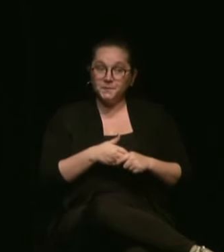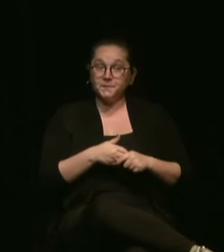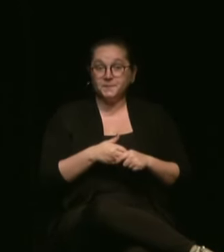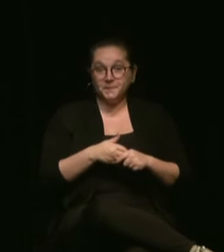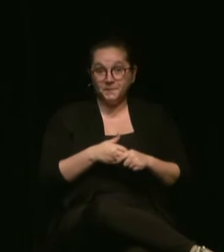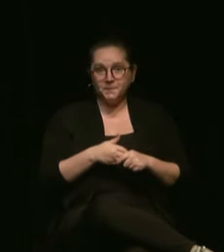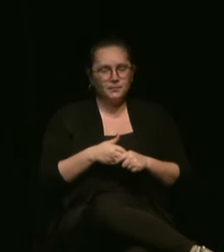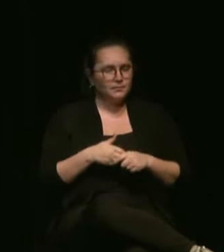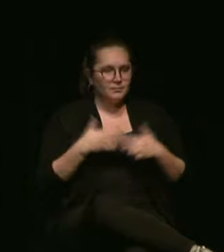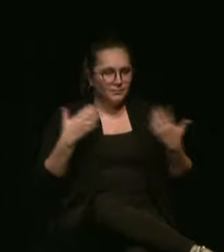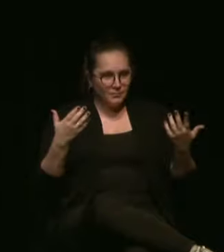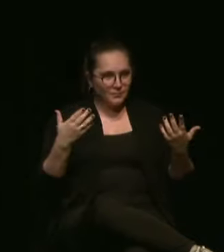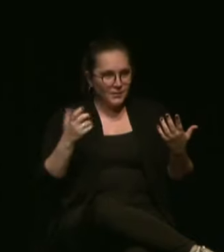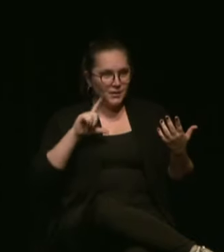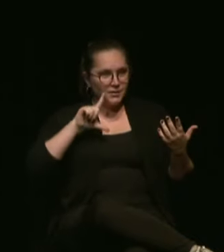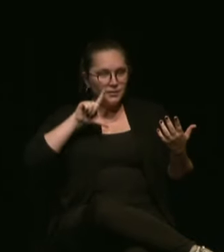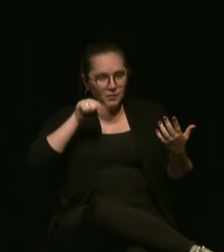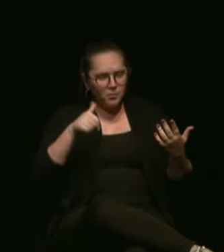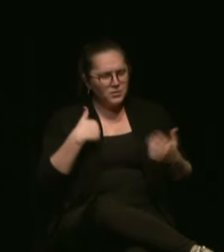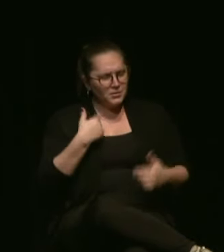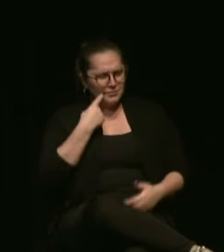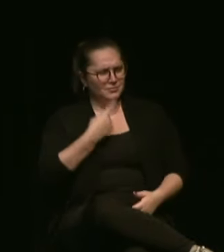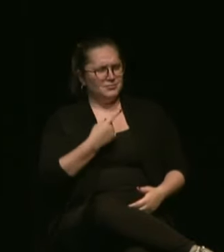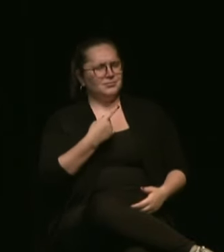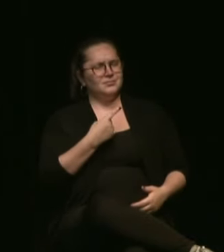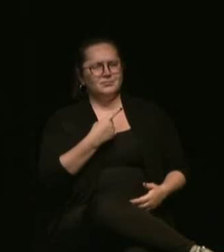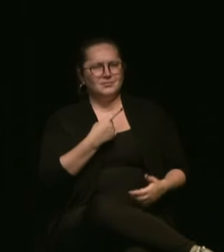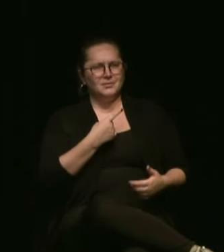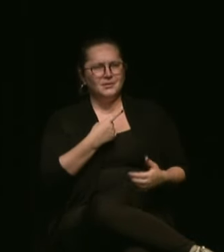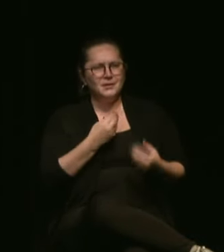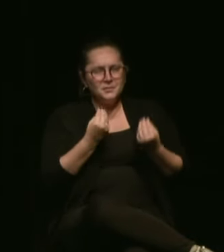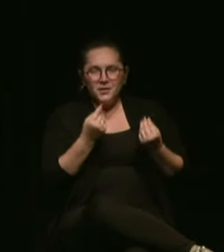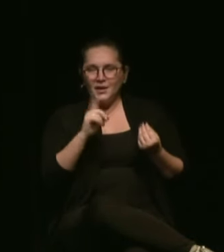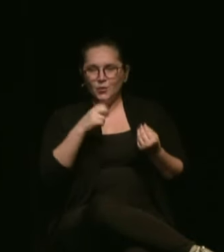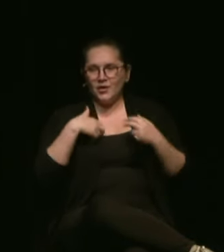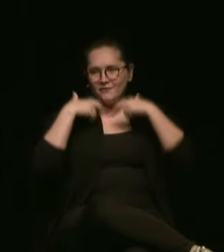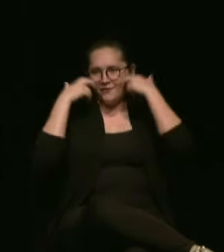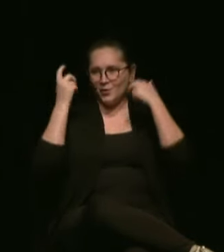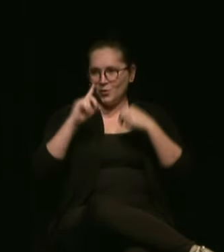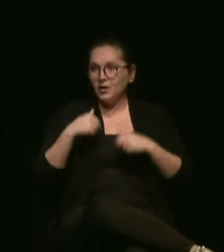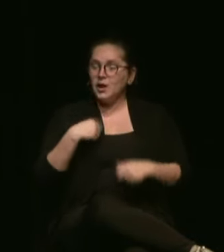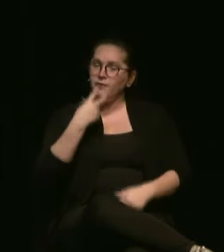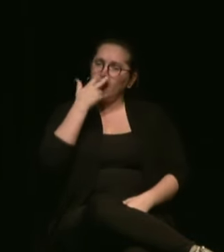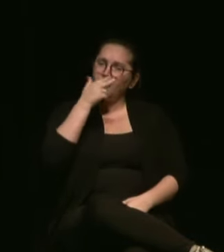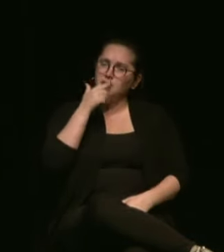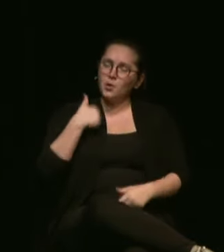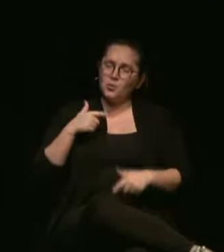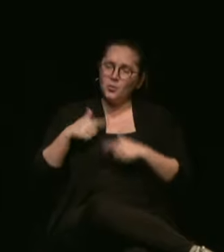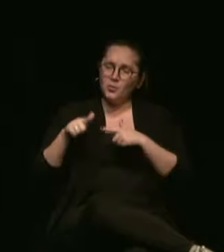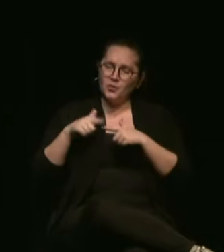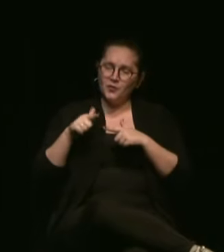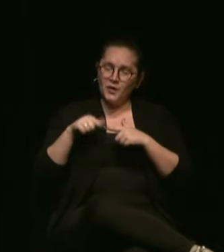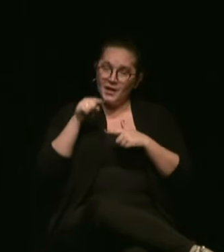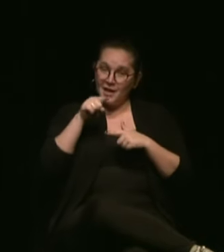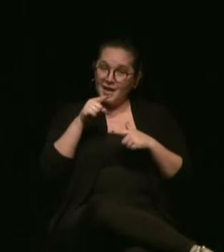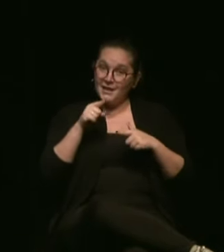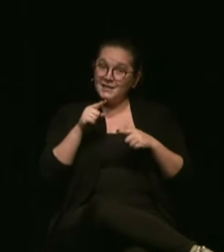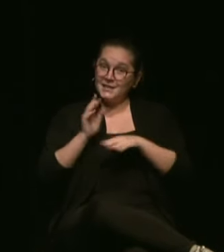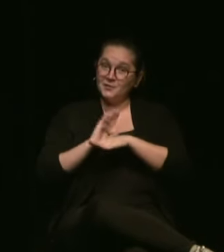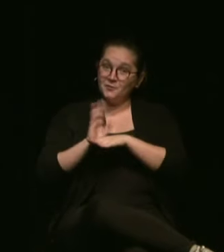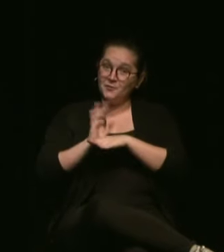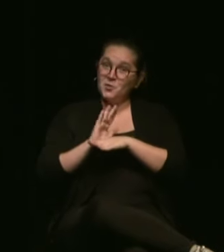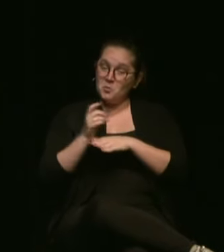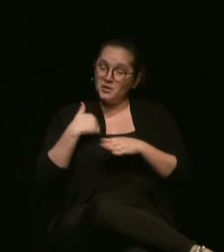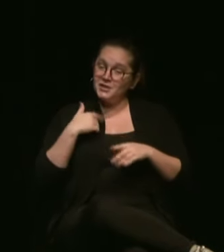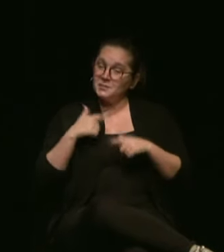E a reação do Escorel, e ele não se envergonha de ter dito isso, não, ele continua achando que é um filme problemático, e por isso que a relação dos dois era tão